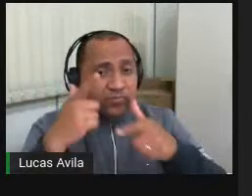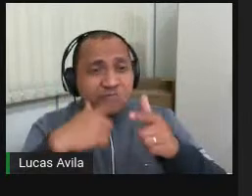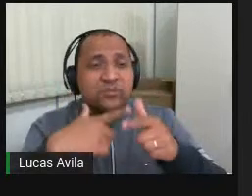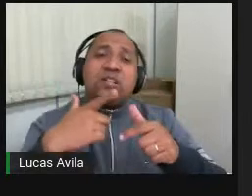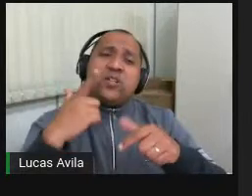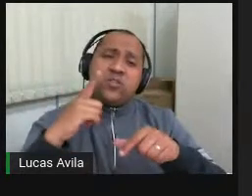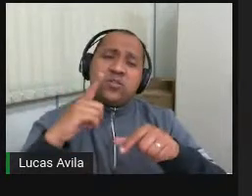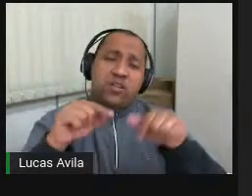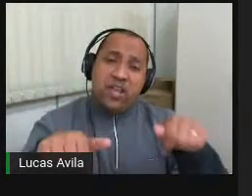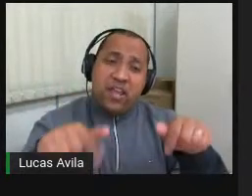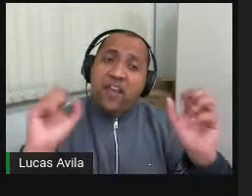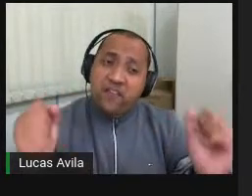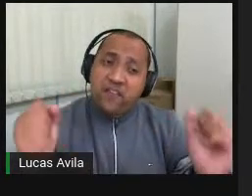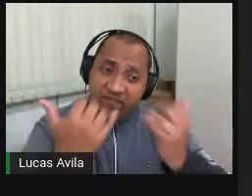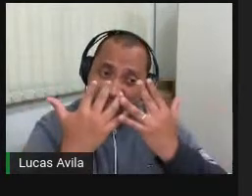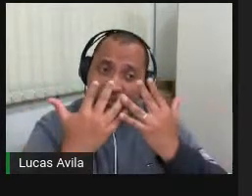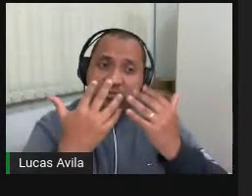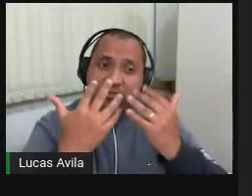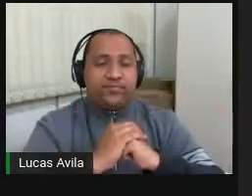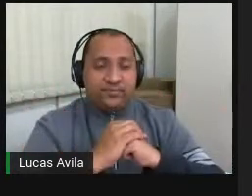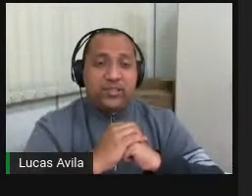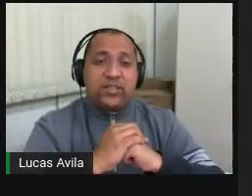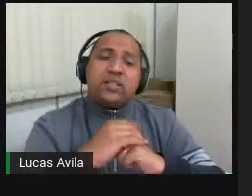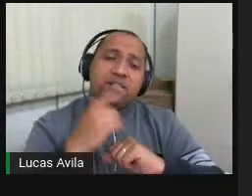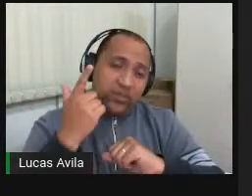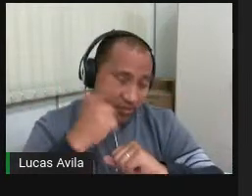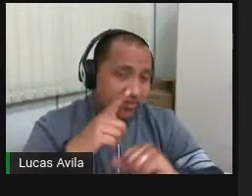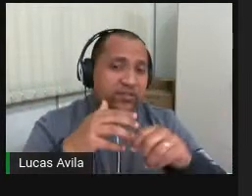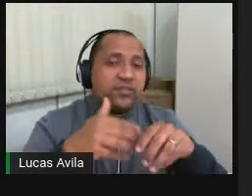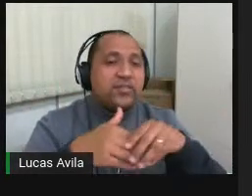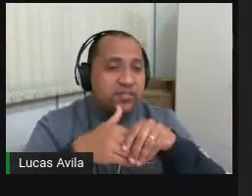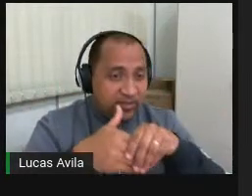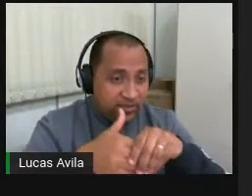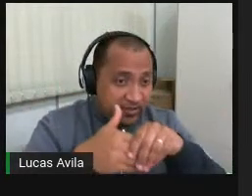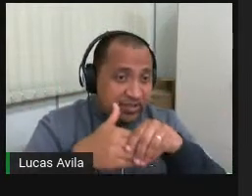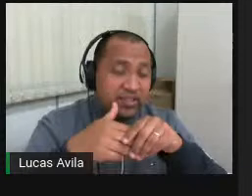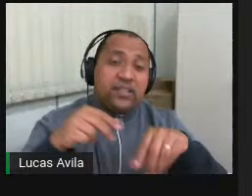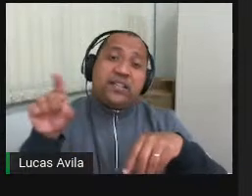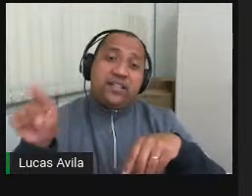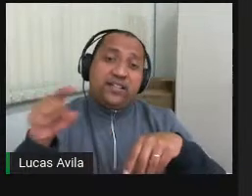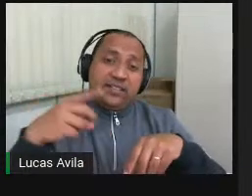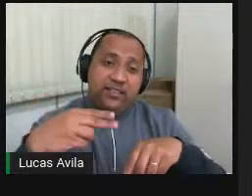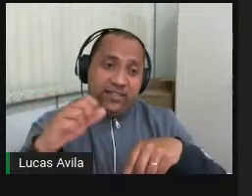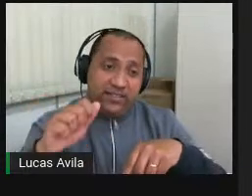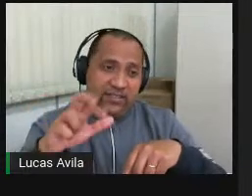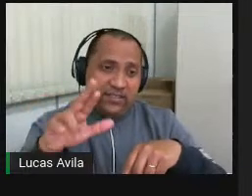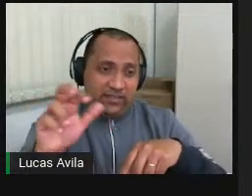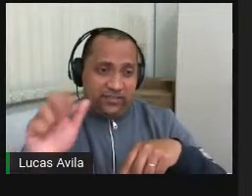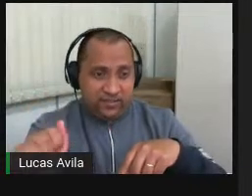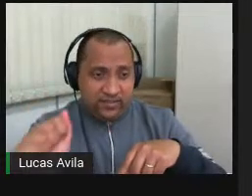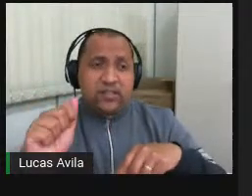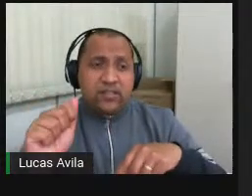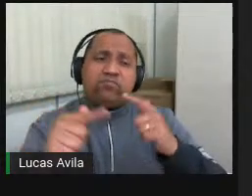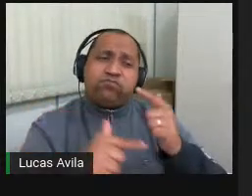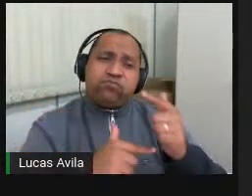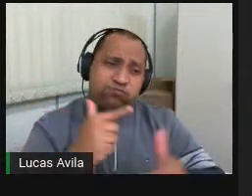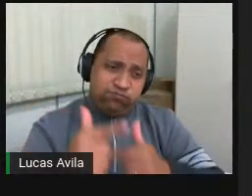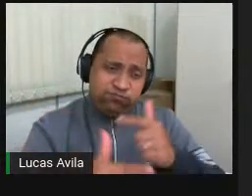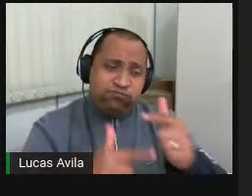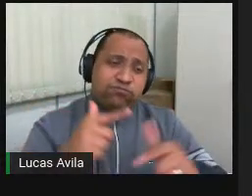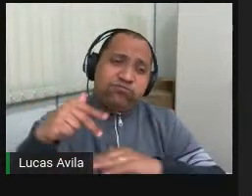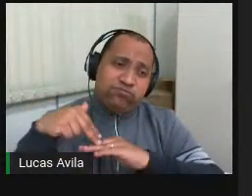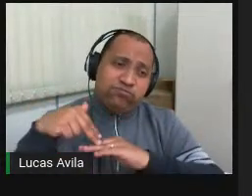realizar esse evento, a quem cumprimento na figura da Nara Denise, reconhecendo o trabalho e o protagonismo